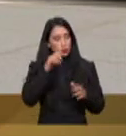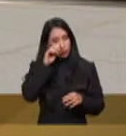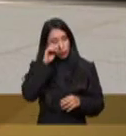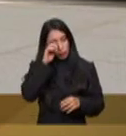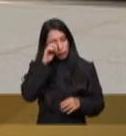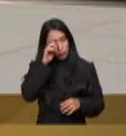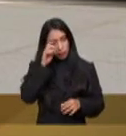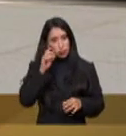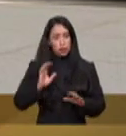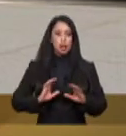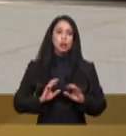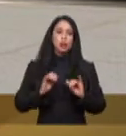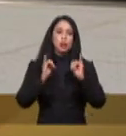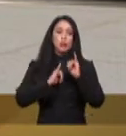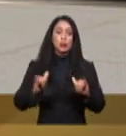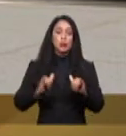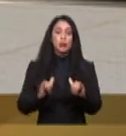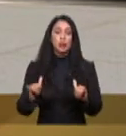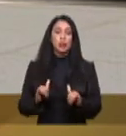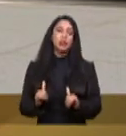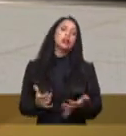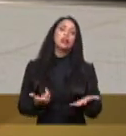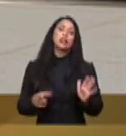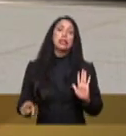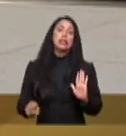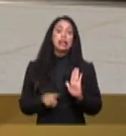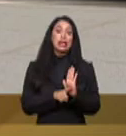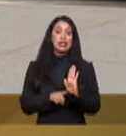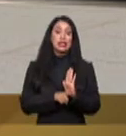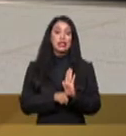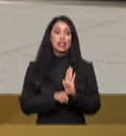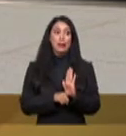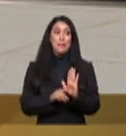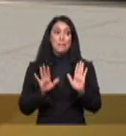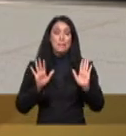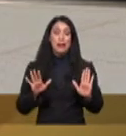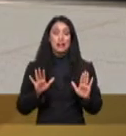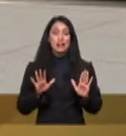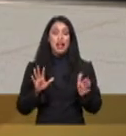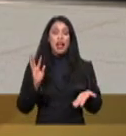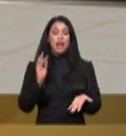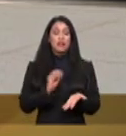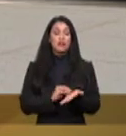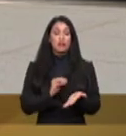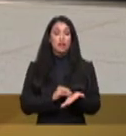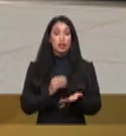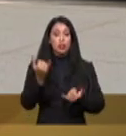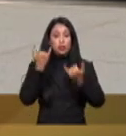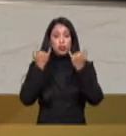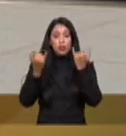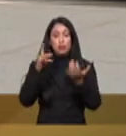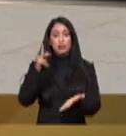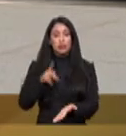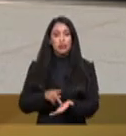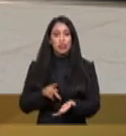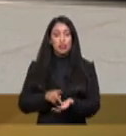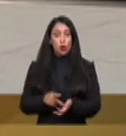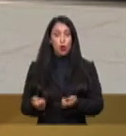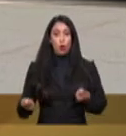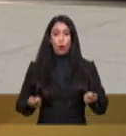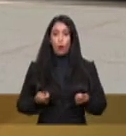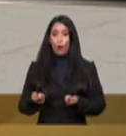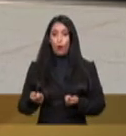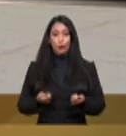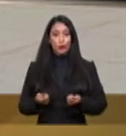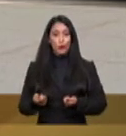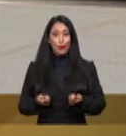propaganda negativa, em um cenário de avanço da desinformação, o controle da difusão desse tipo de conteúdo